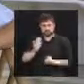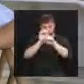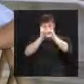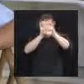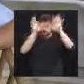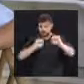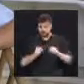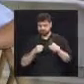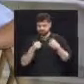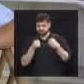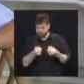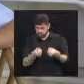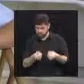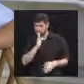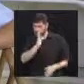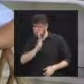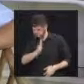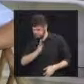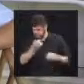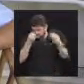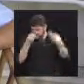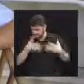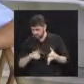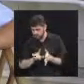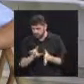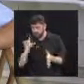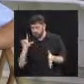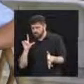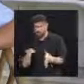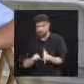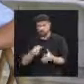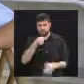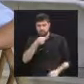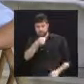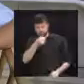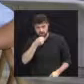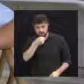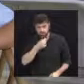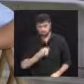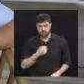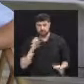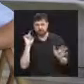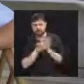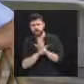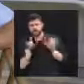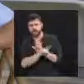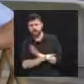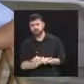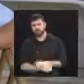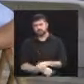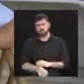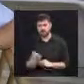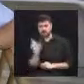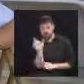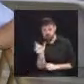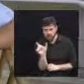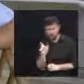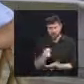bem reforçado, que o senhor já falou no primeiro bloco, outra pergunta que a gente tem aqui é sobre